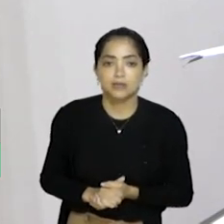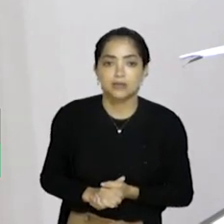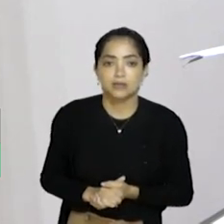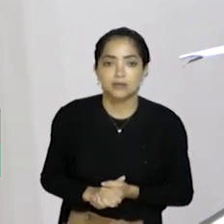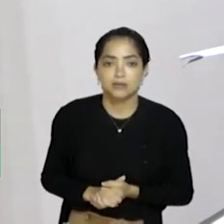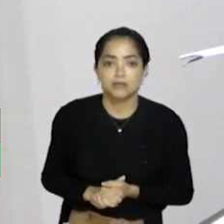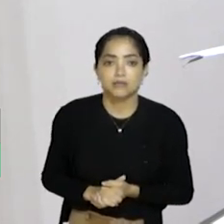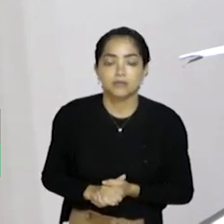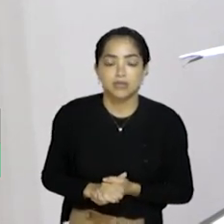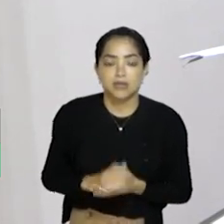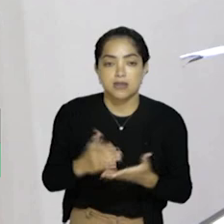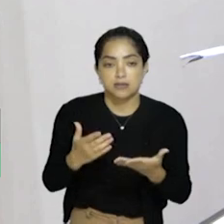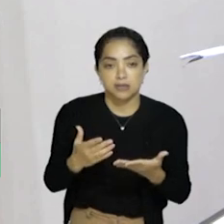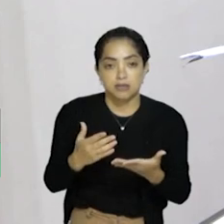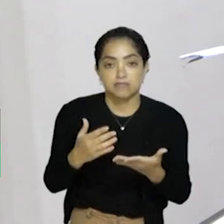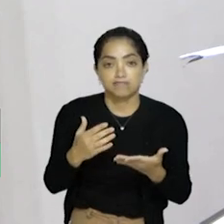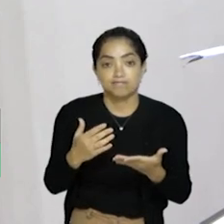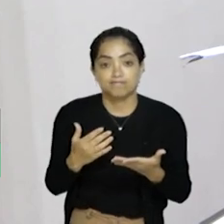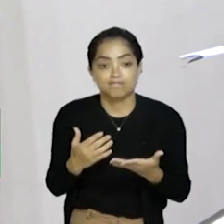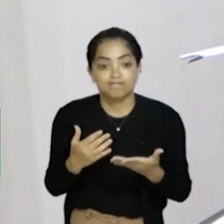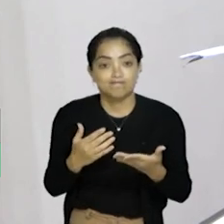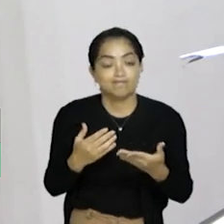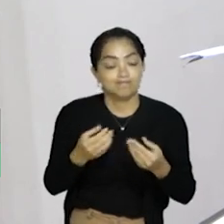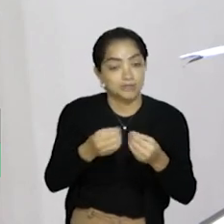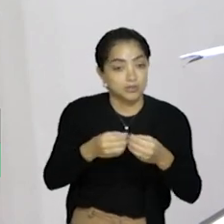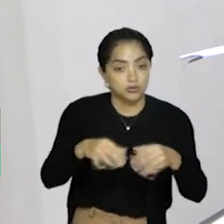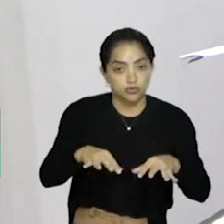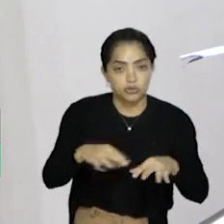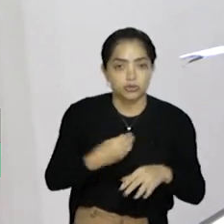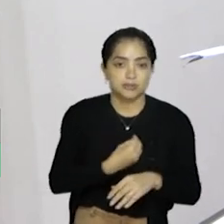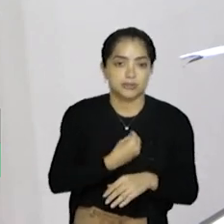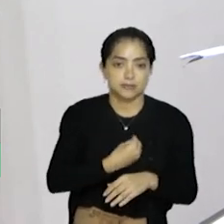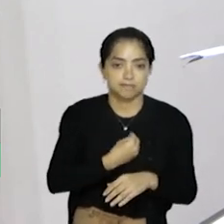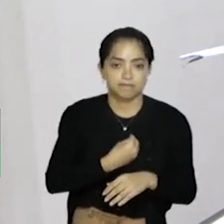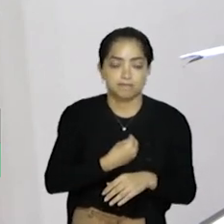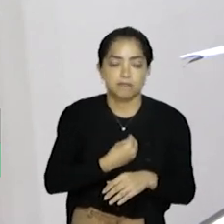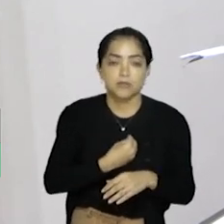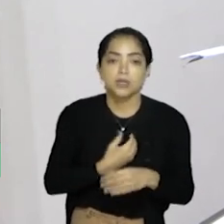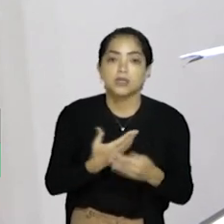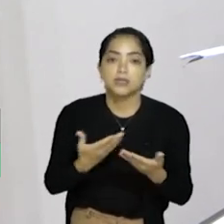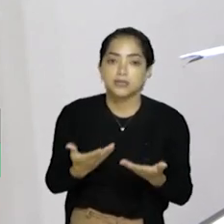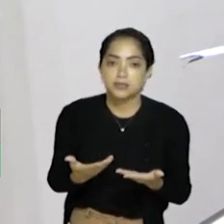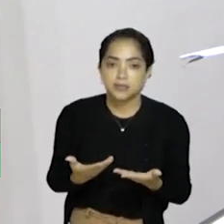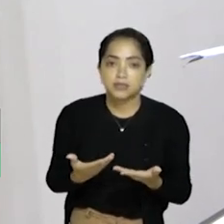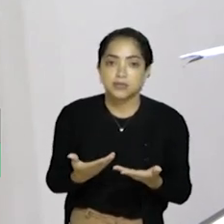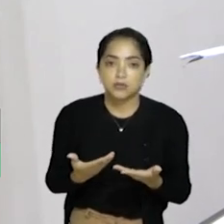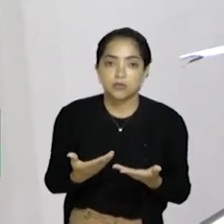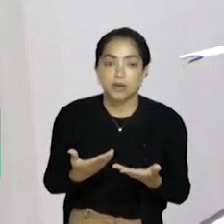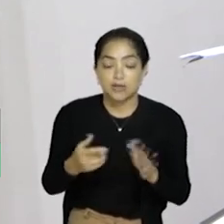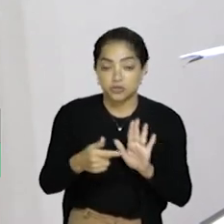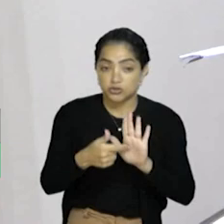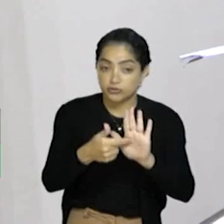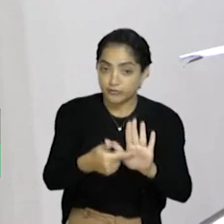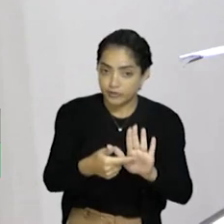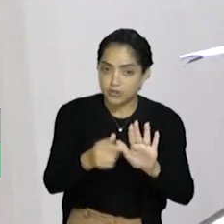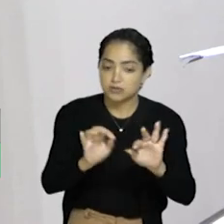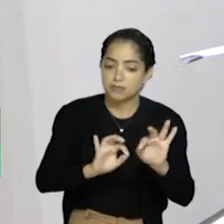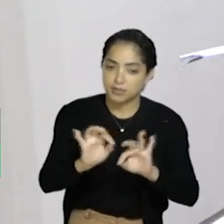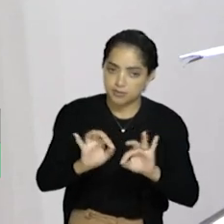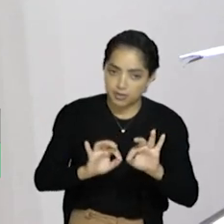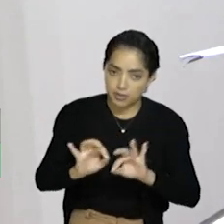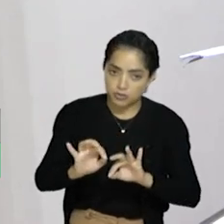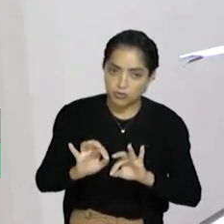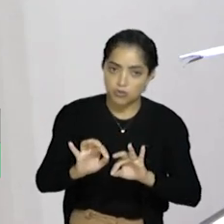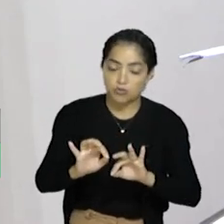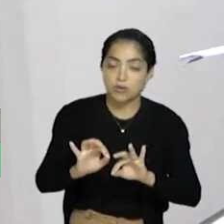Machuca ela prejudica a pessoa então nós tivemos essa indicação a indicação